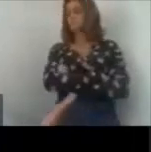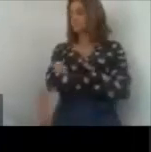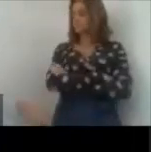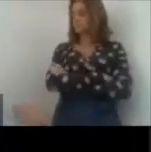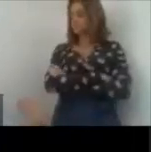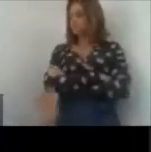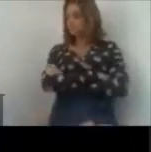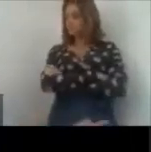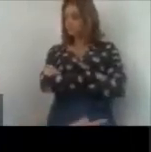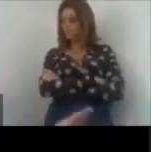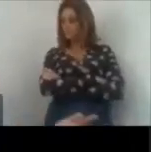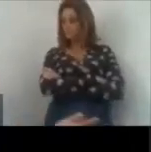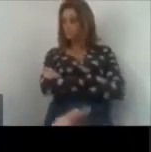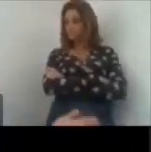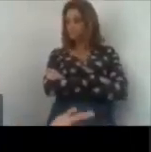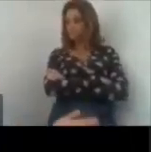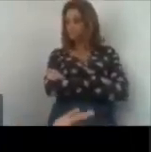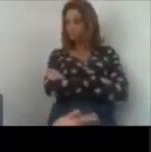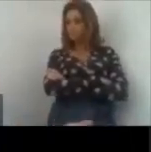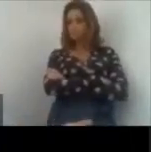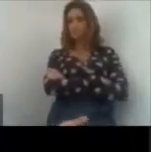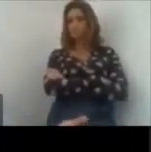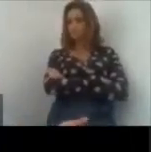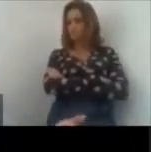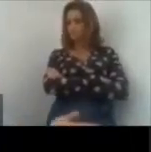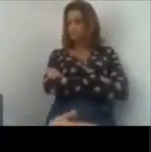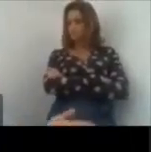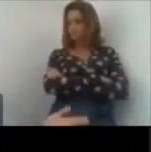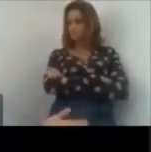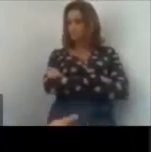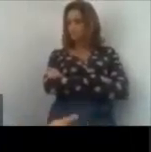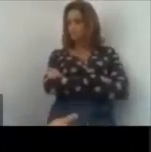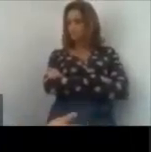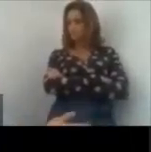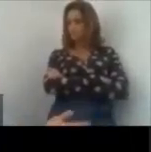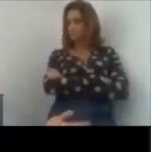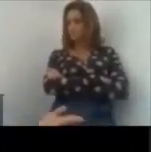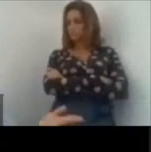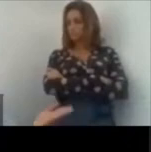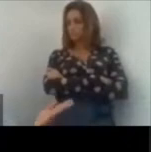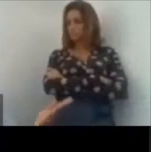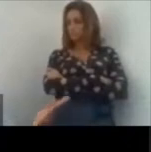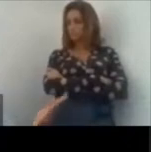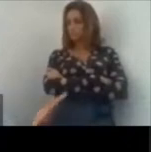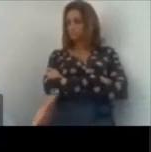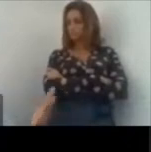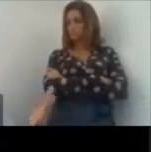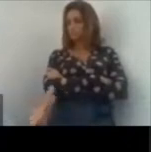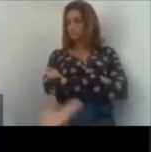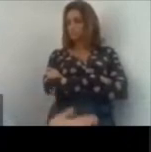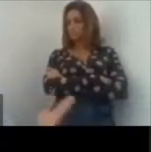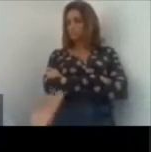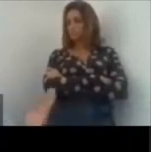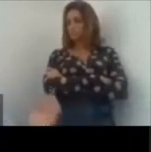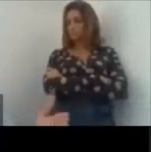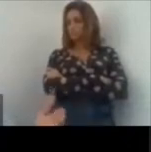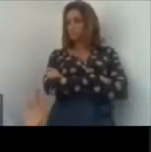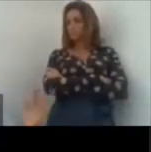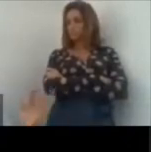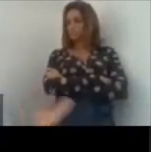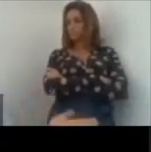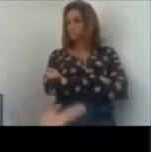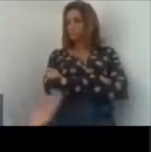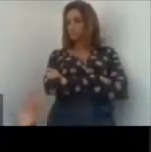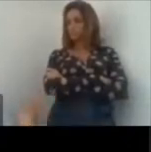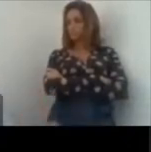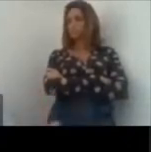na osteocondromatose, que é a exostose múltipla hereditária, essa chance ela sobe de 0,1% a 1%